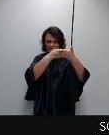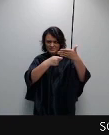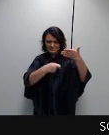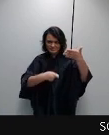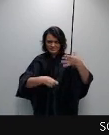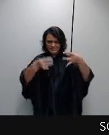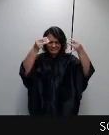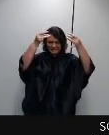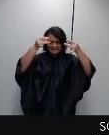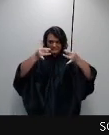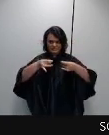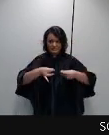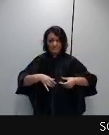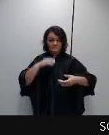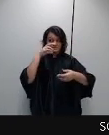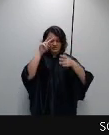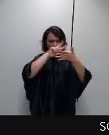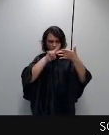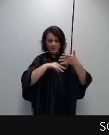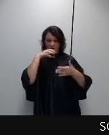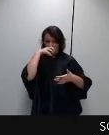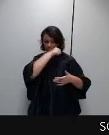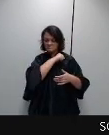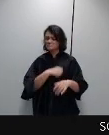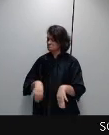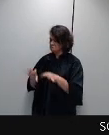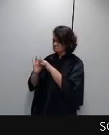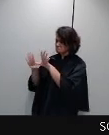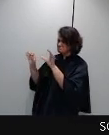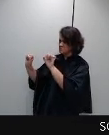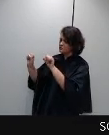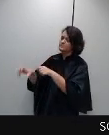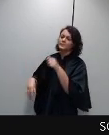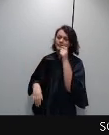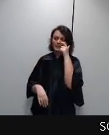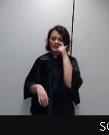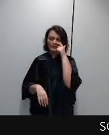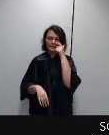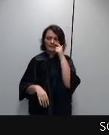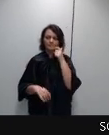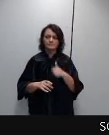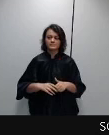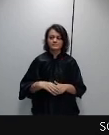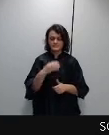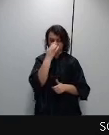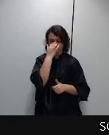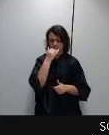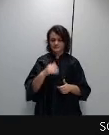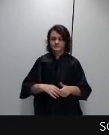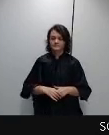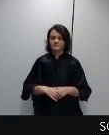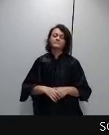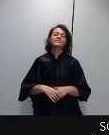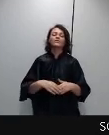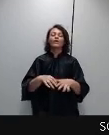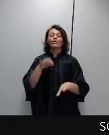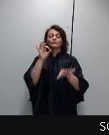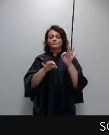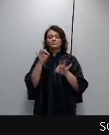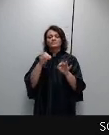do mundo e rapidamente sonho no julgamento do recurso representativo de